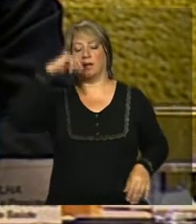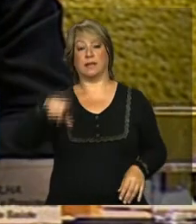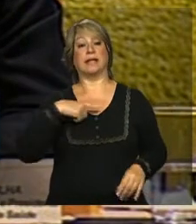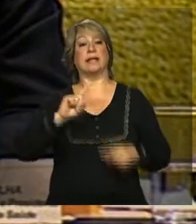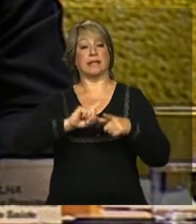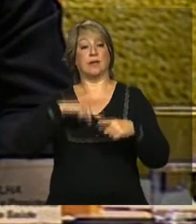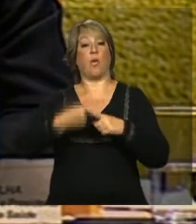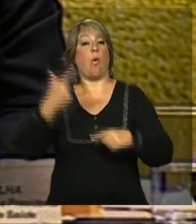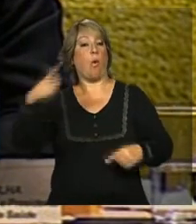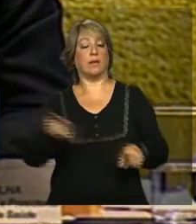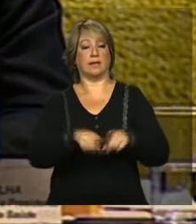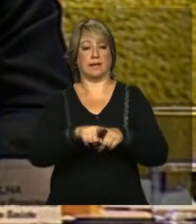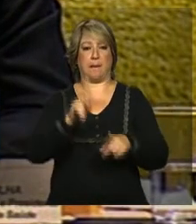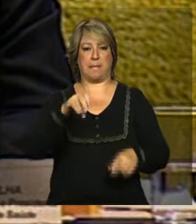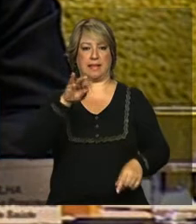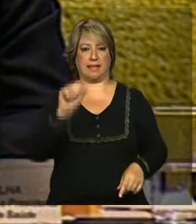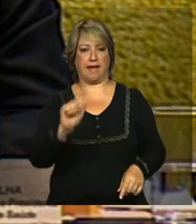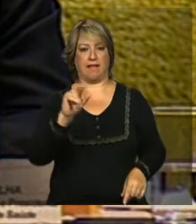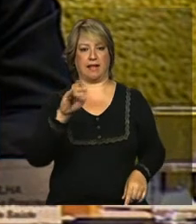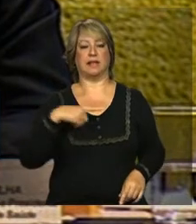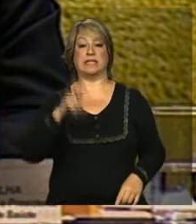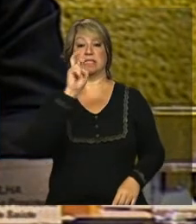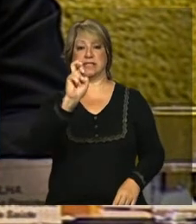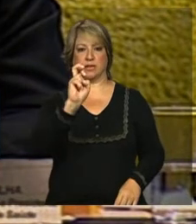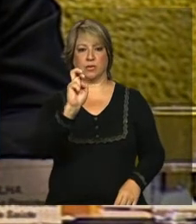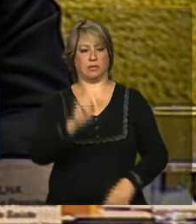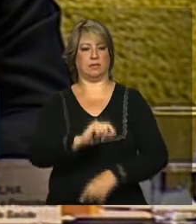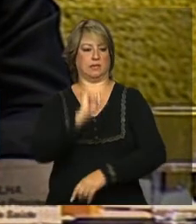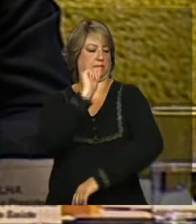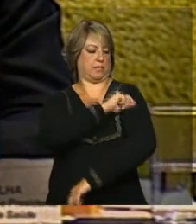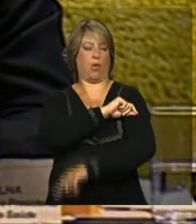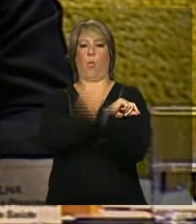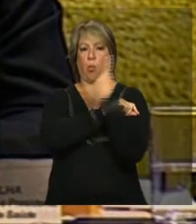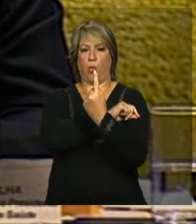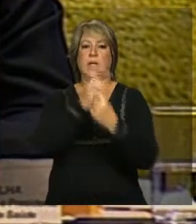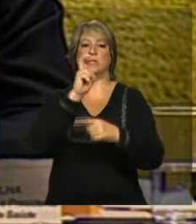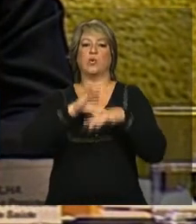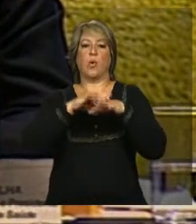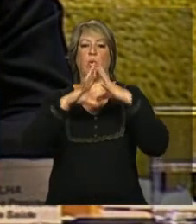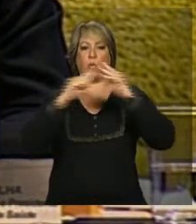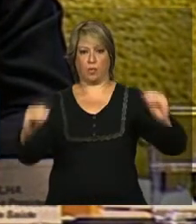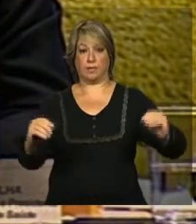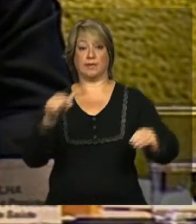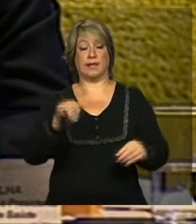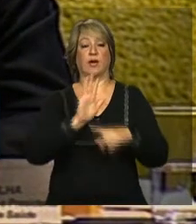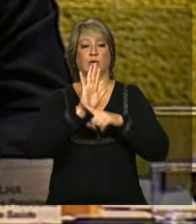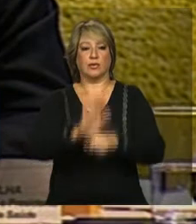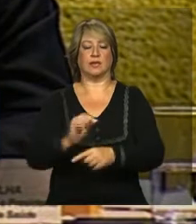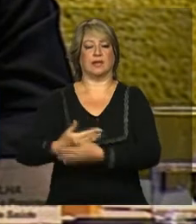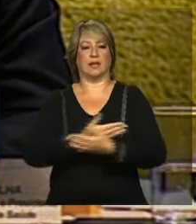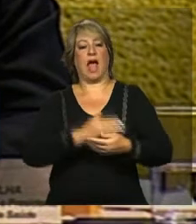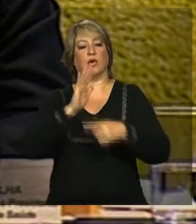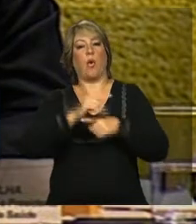nós estamos juntando cinco doenças uma picada só facilitando o uso para as crianças permitindo que a gente